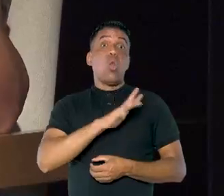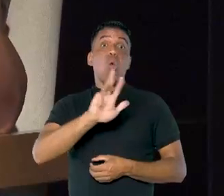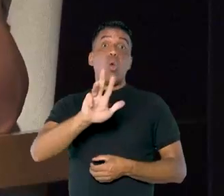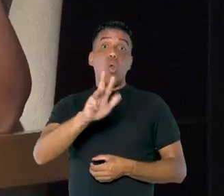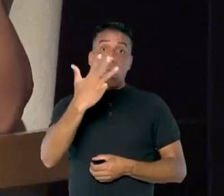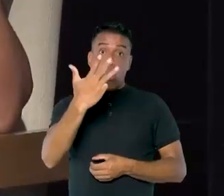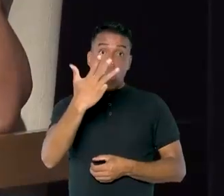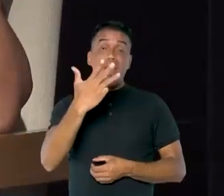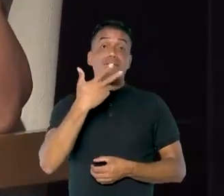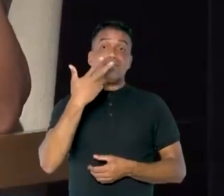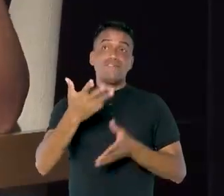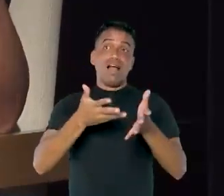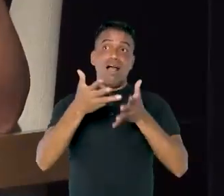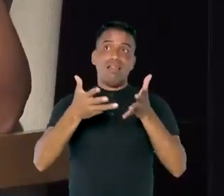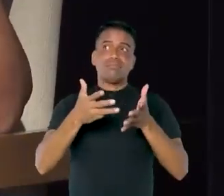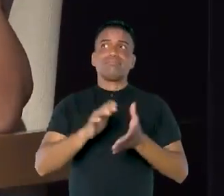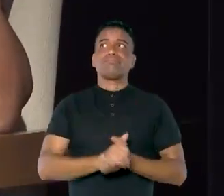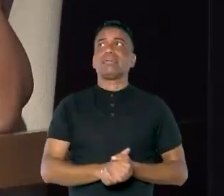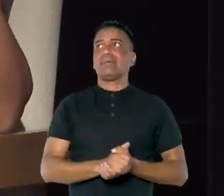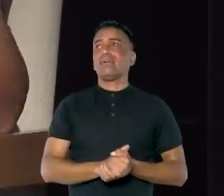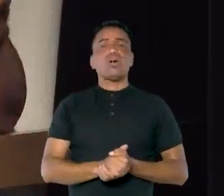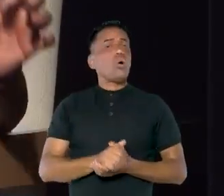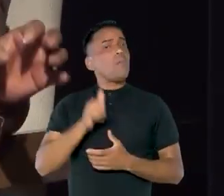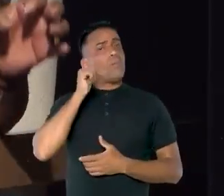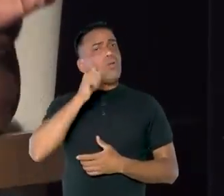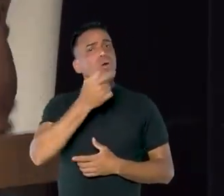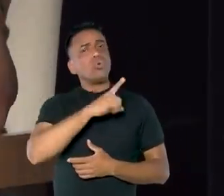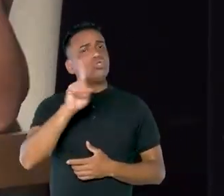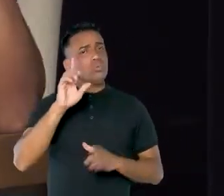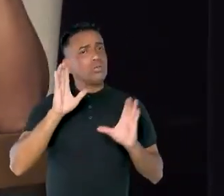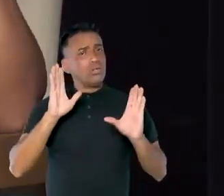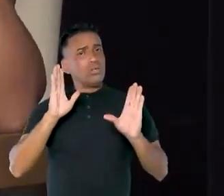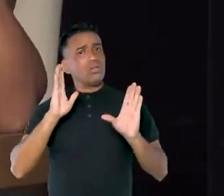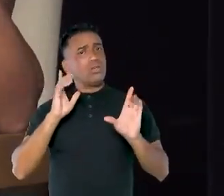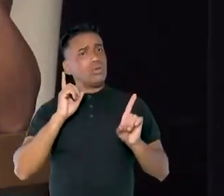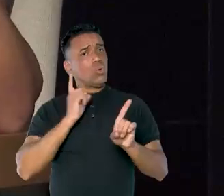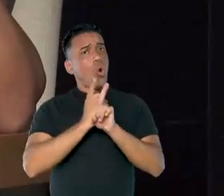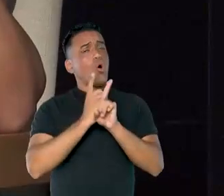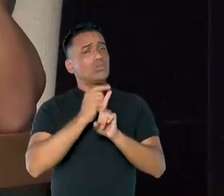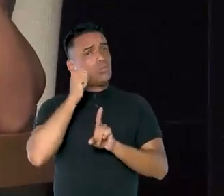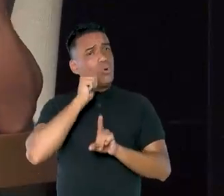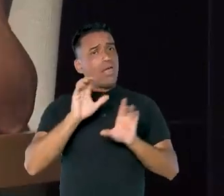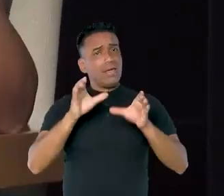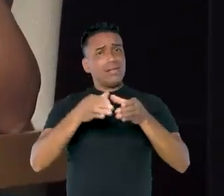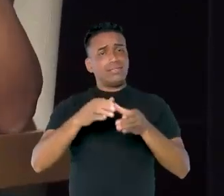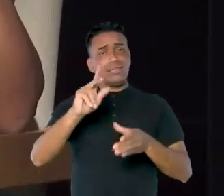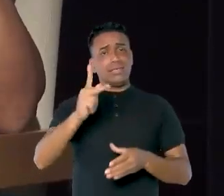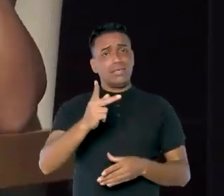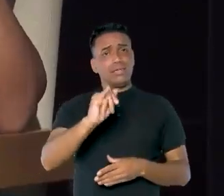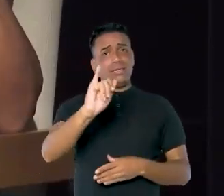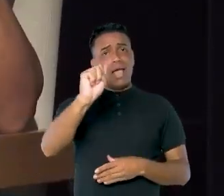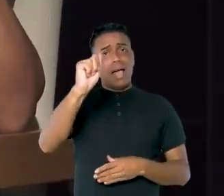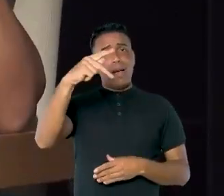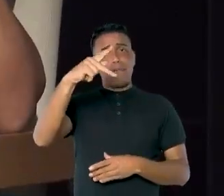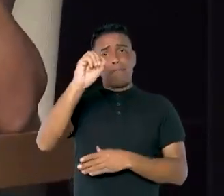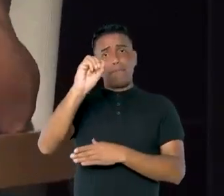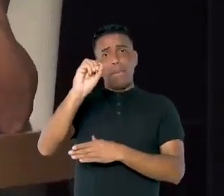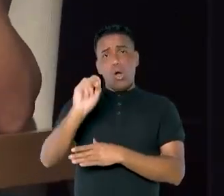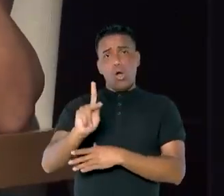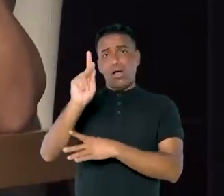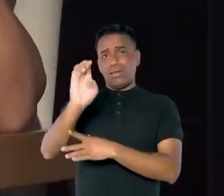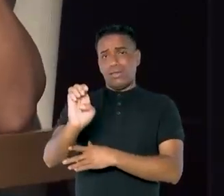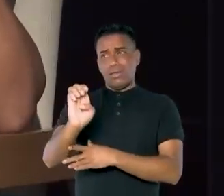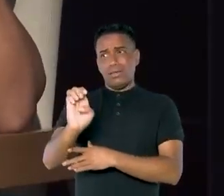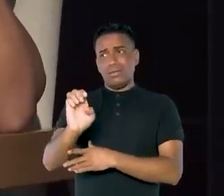no último encontro das mulheres, com as mulheres do Oiapoque, estava tendo um estudo que mostrava que, por